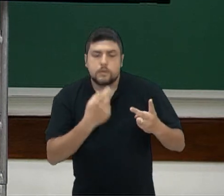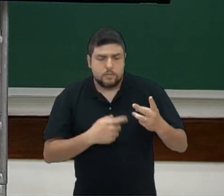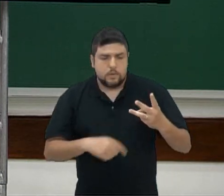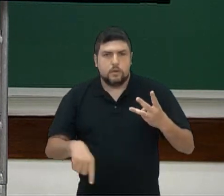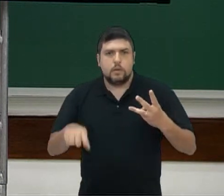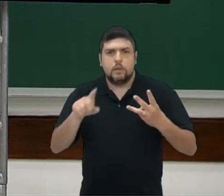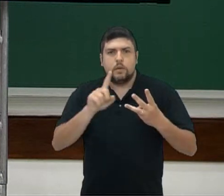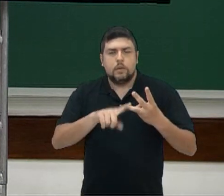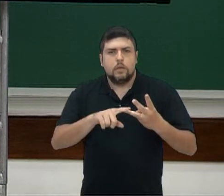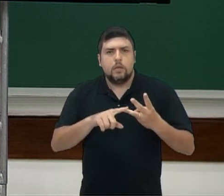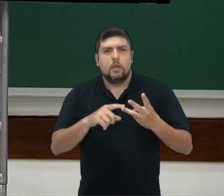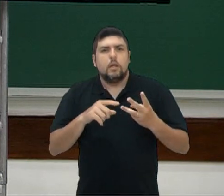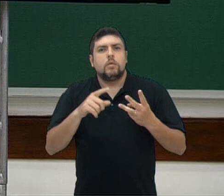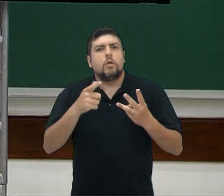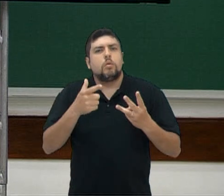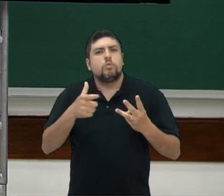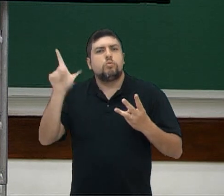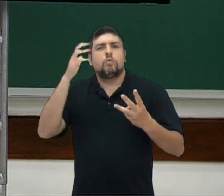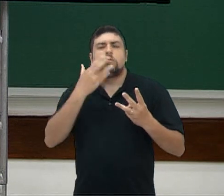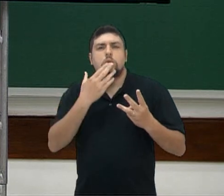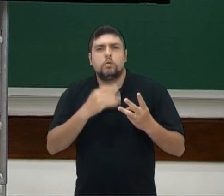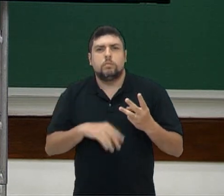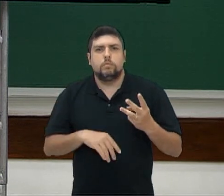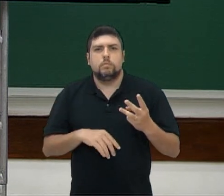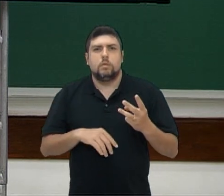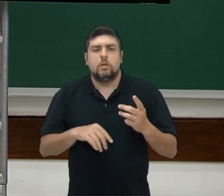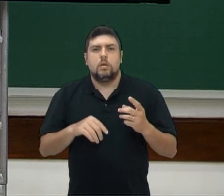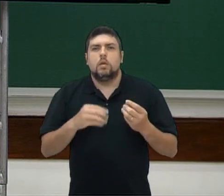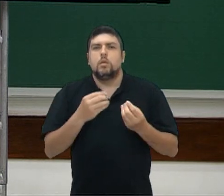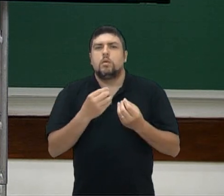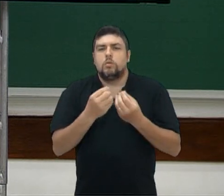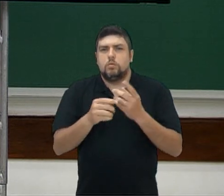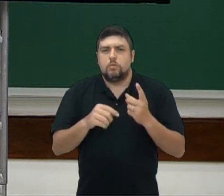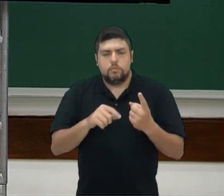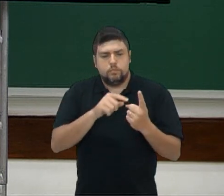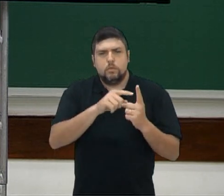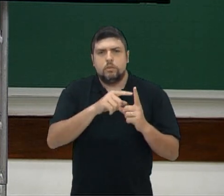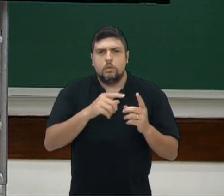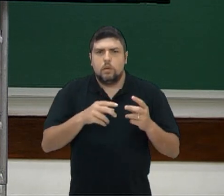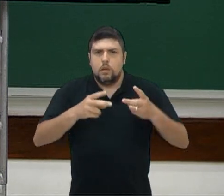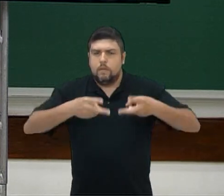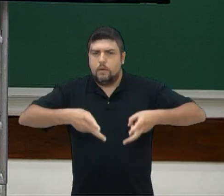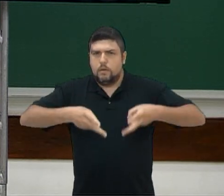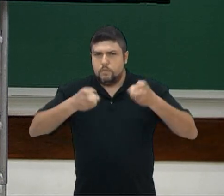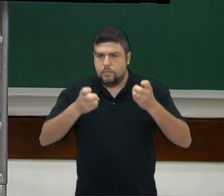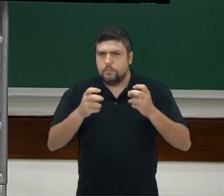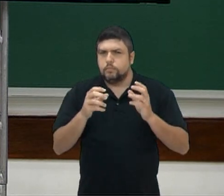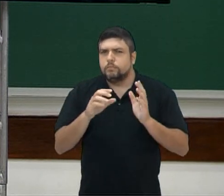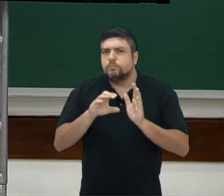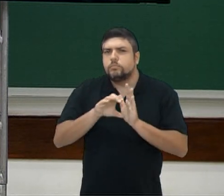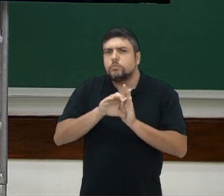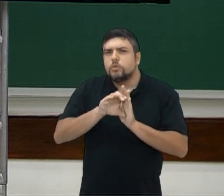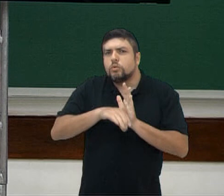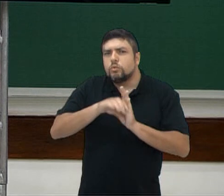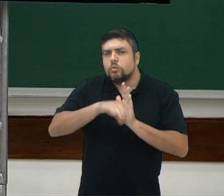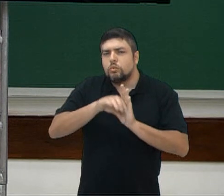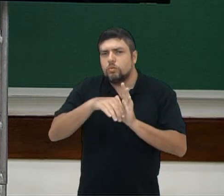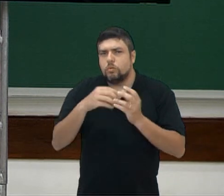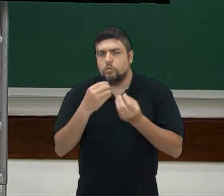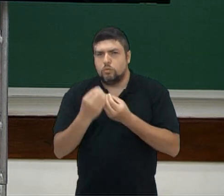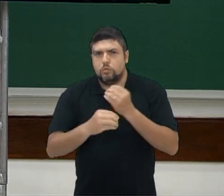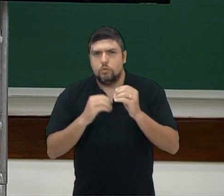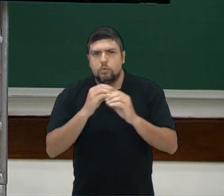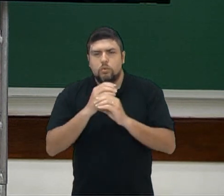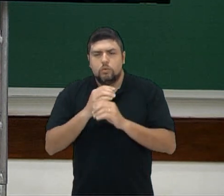cores diferentes. Ao lado, fora dessa região, ele acabou verificando ali um conceito que era o controle dele.